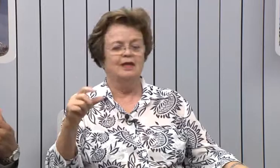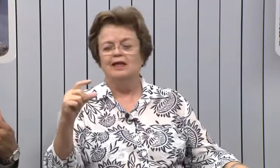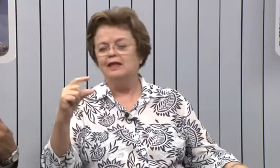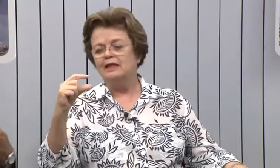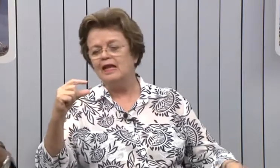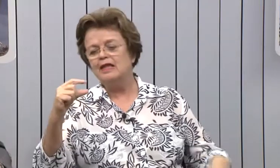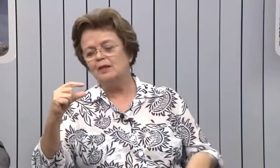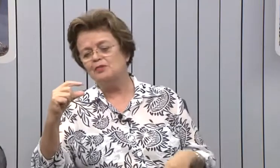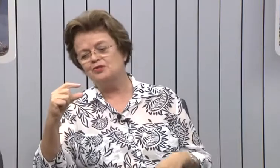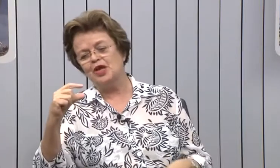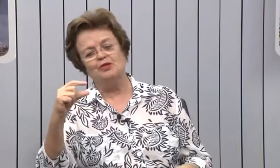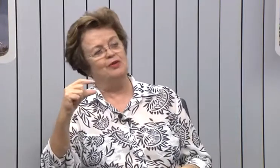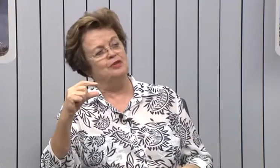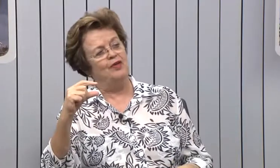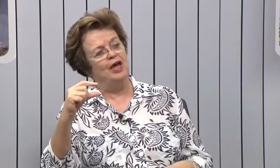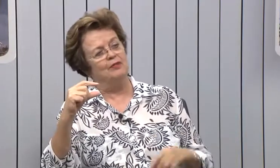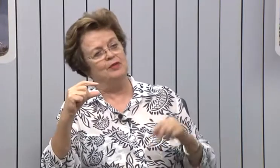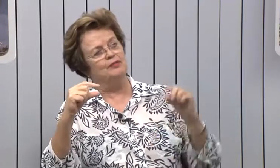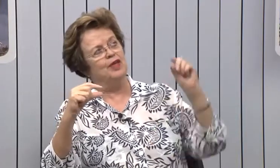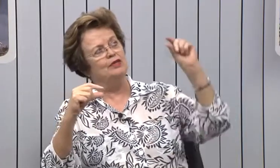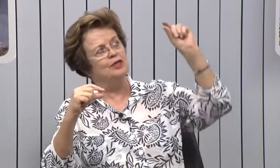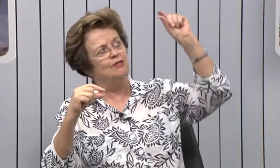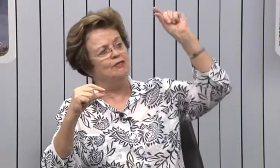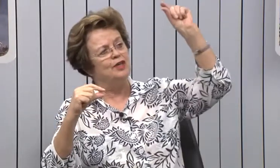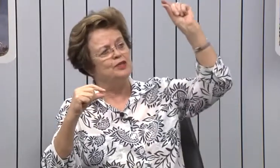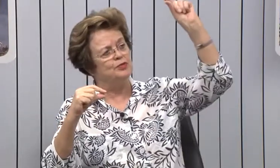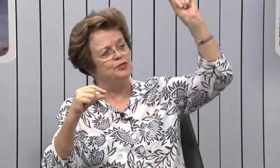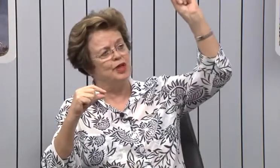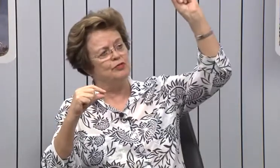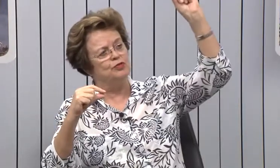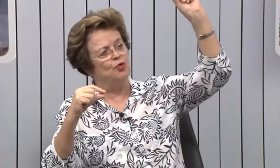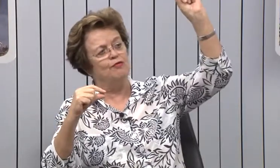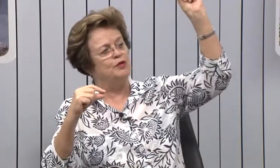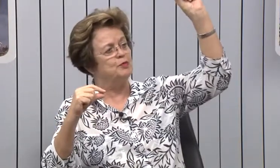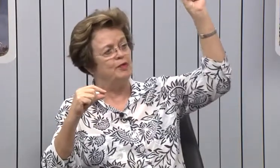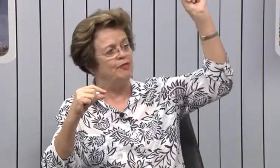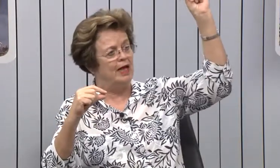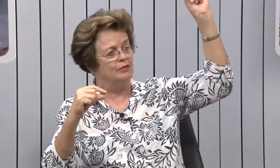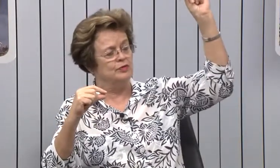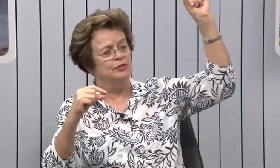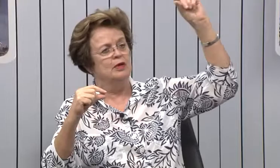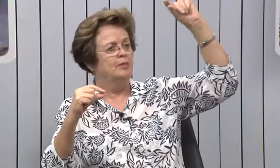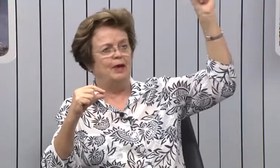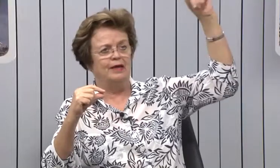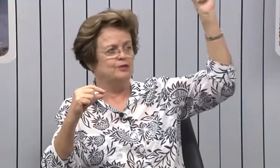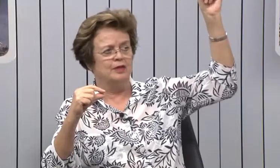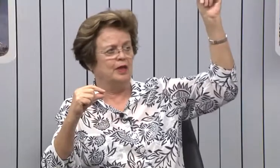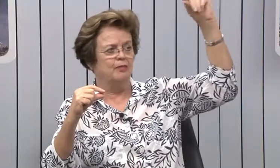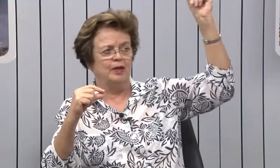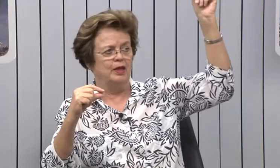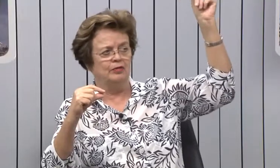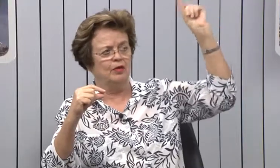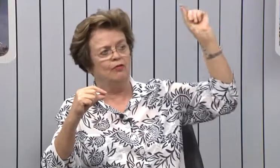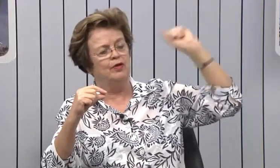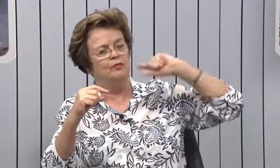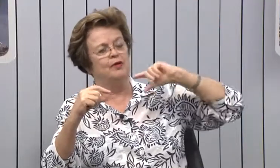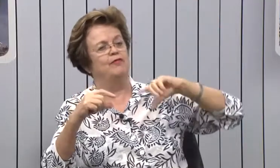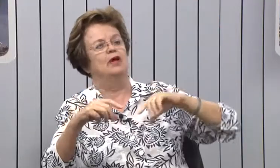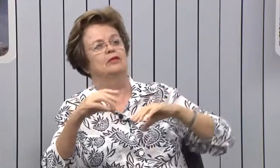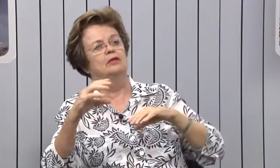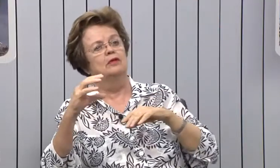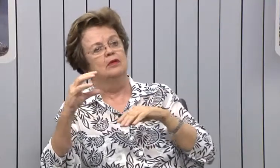Campinas. 30% das verbas vêm de 20% de convênios privados. Pais que têm emprego têm